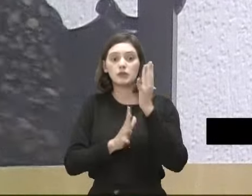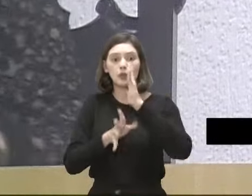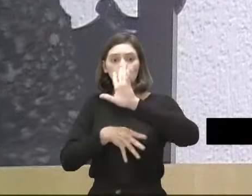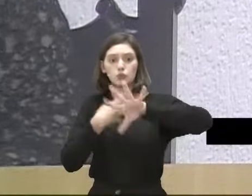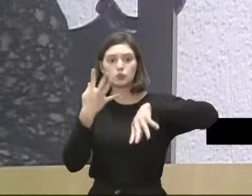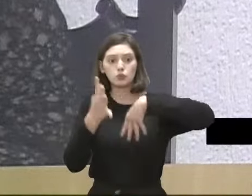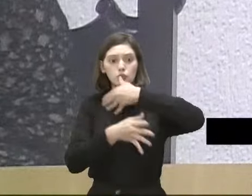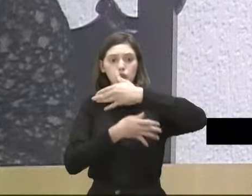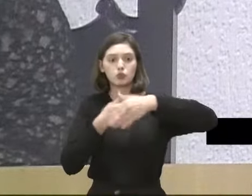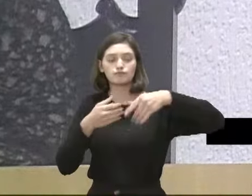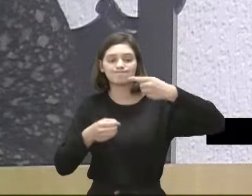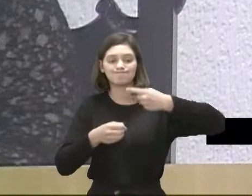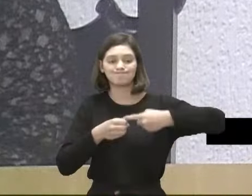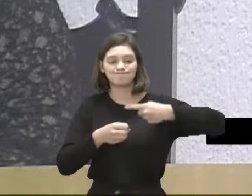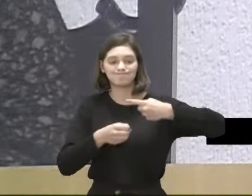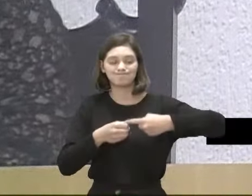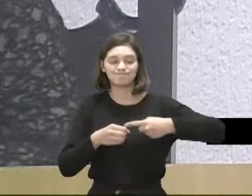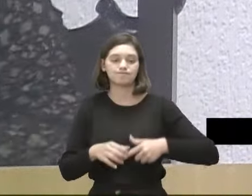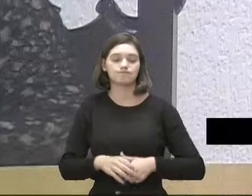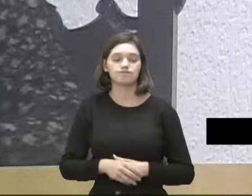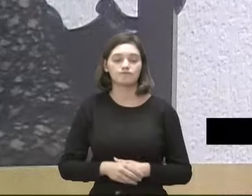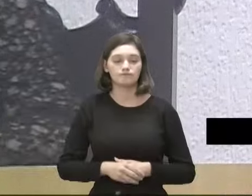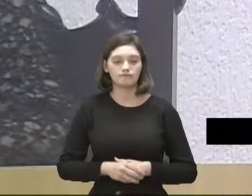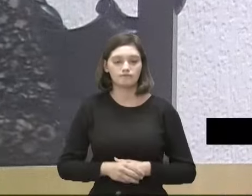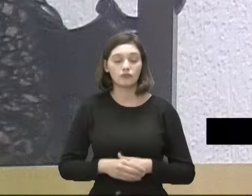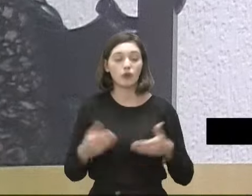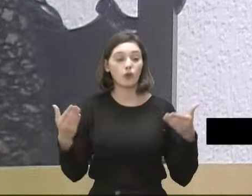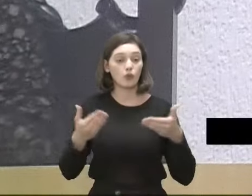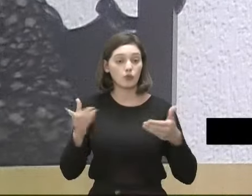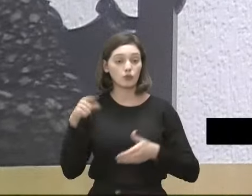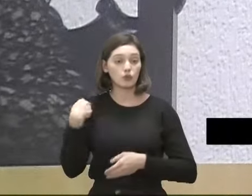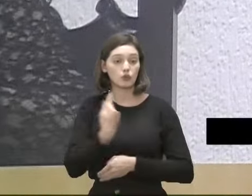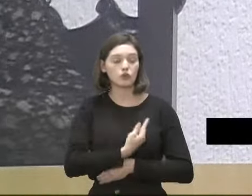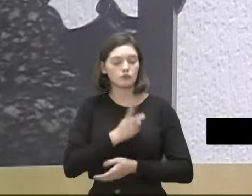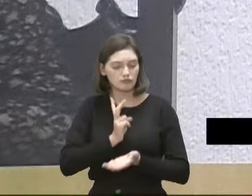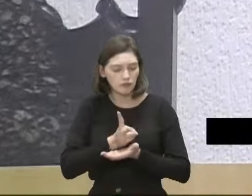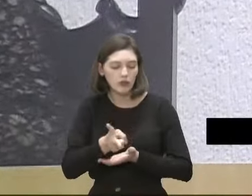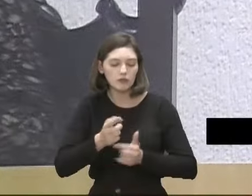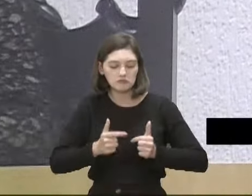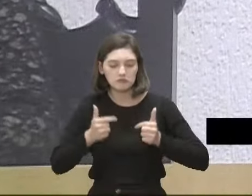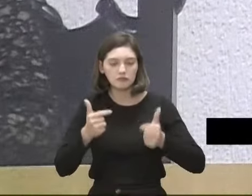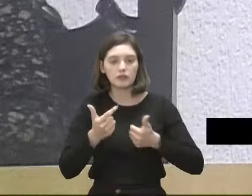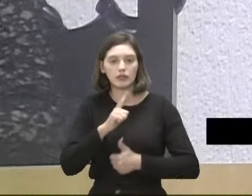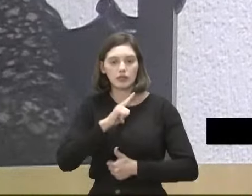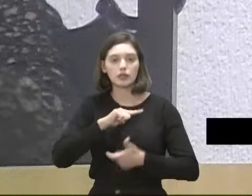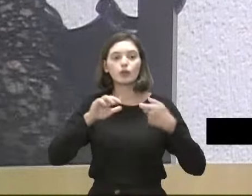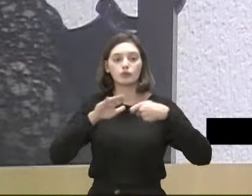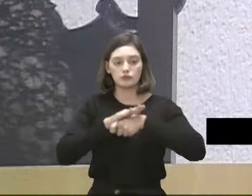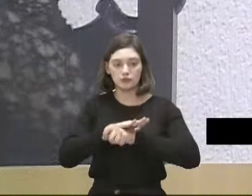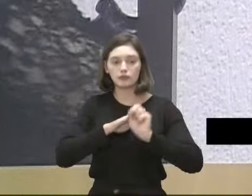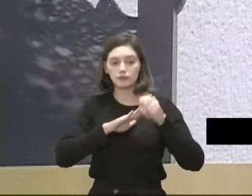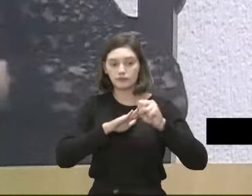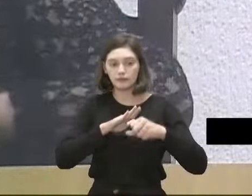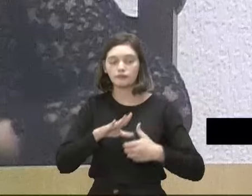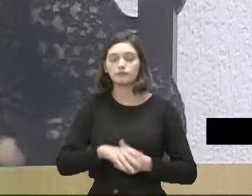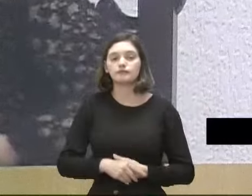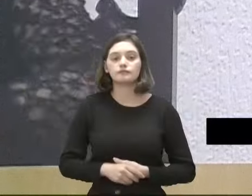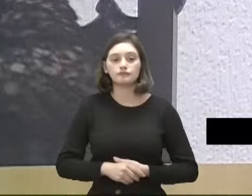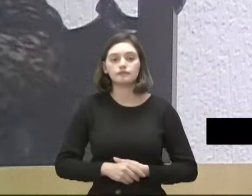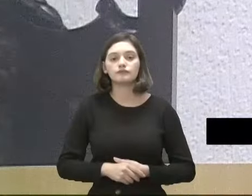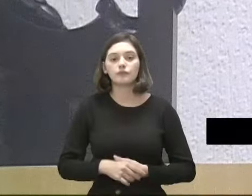para o município. Então, hoje a gente ainda tem um patrimônio investido. Esse patrimônio